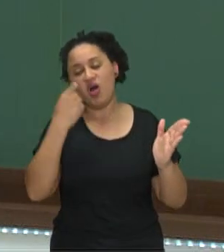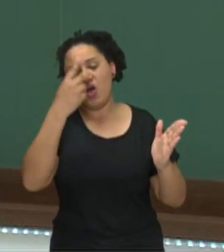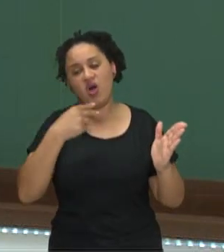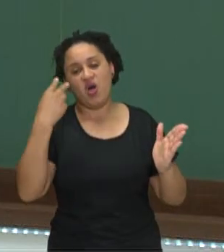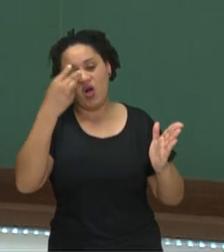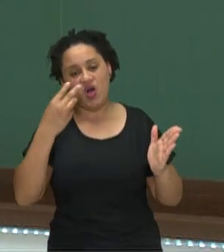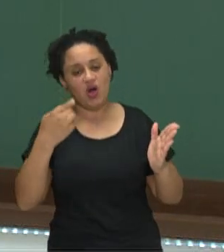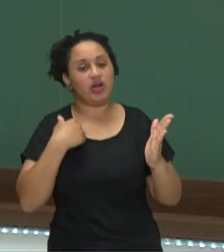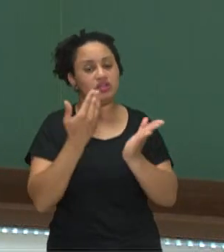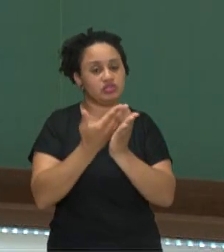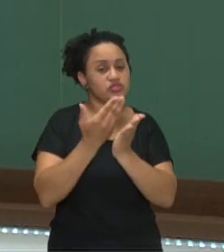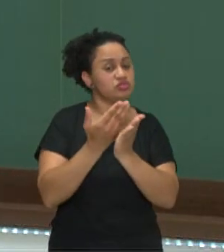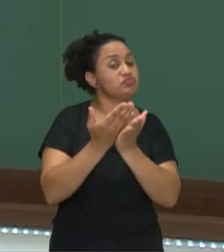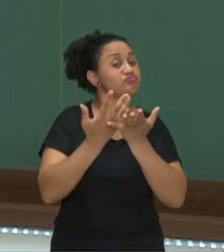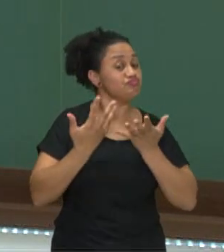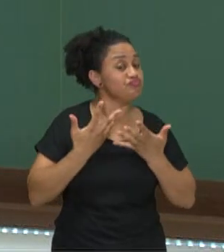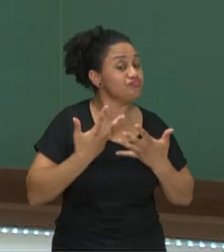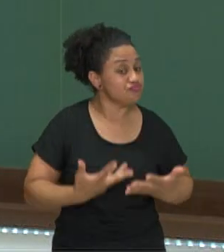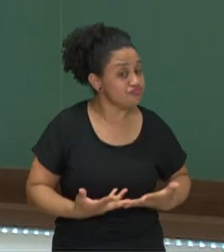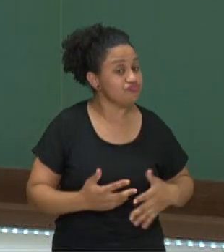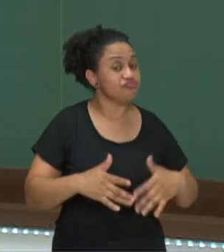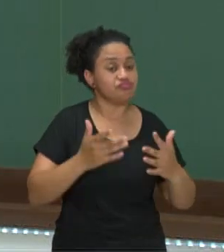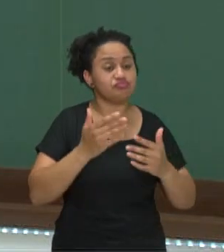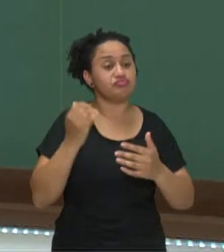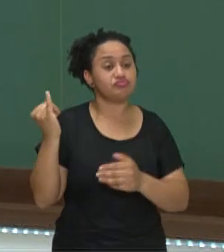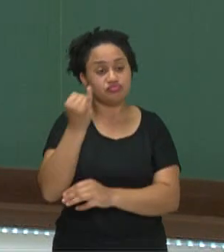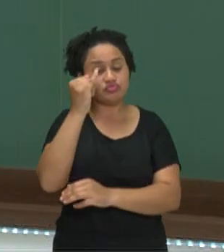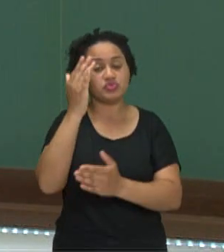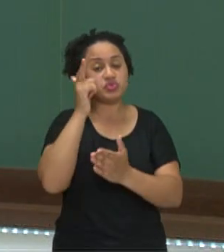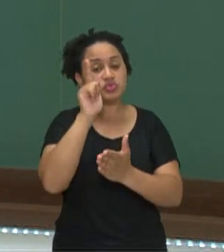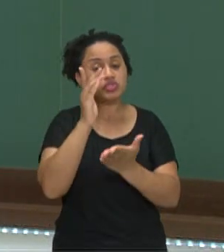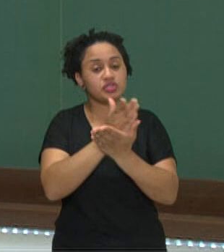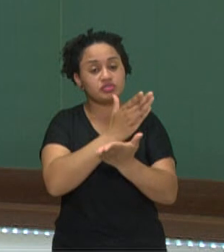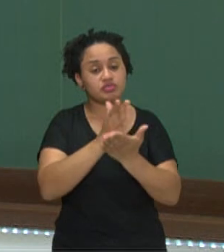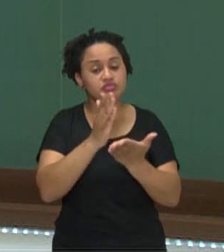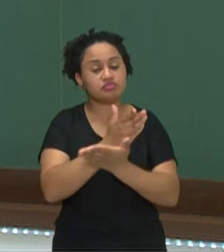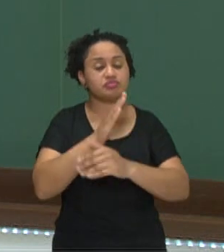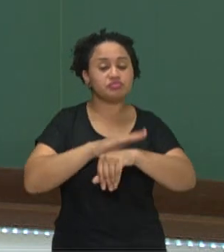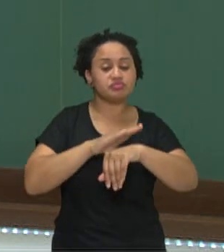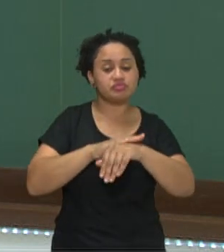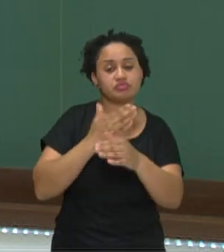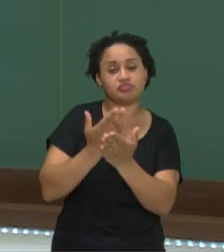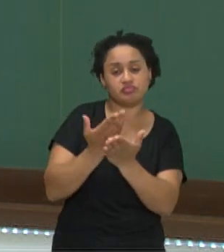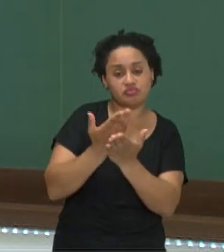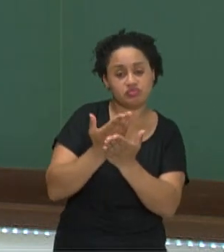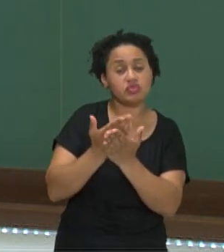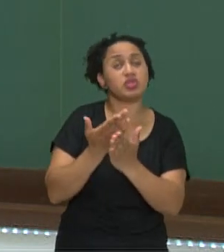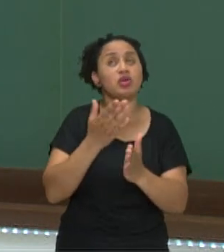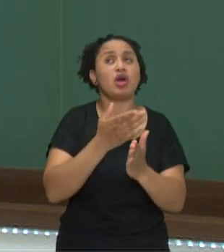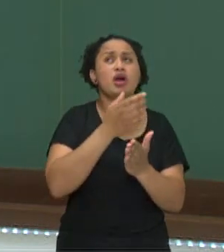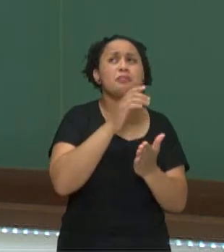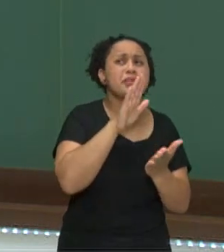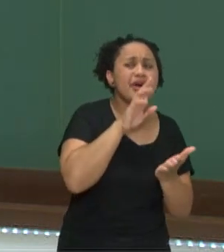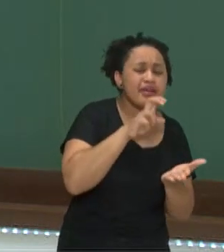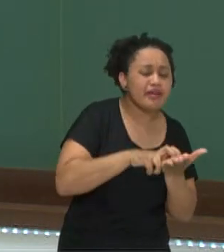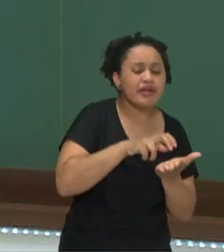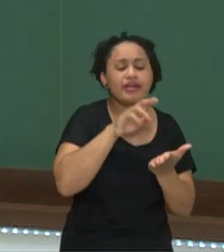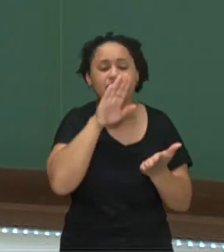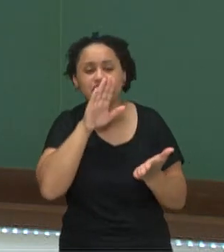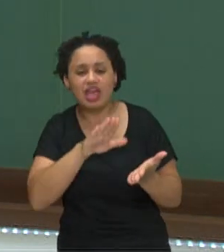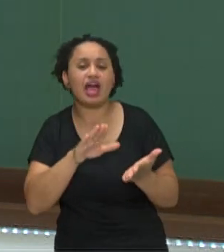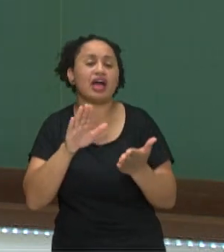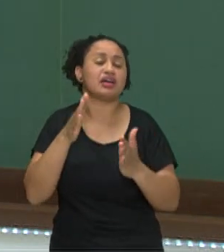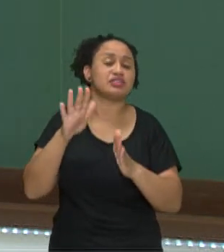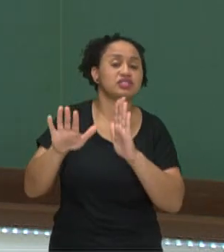pode ser cansativo. Então é importante aí que você distribua o tempo de estudo, né, talvez um pouco de manhã, um pouco à tarde, né, tem